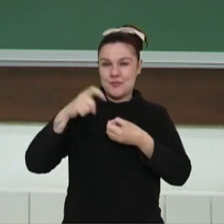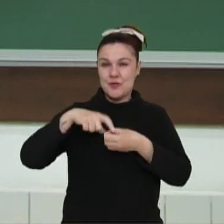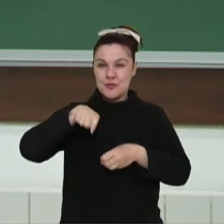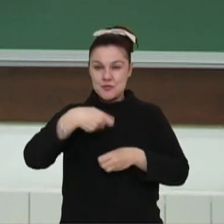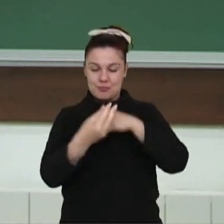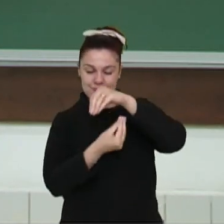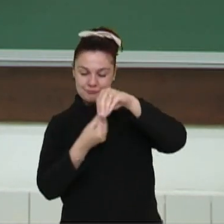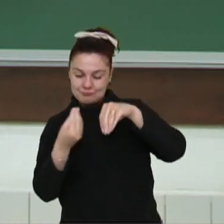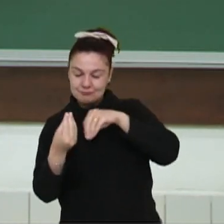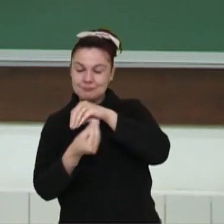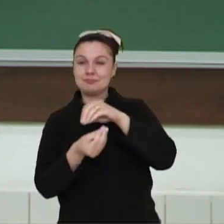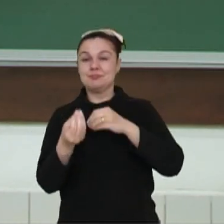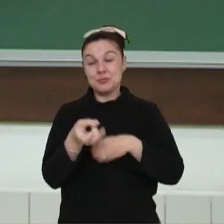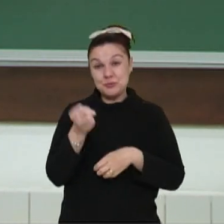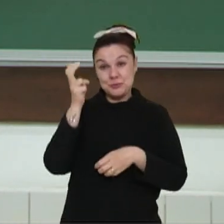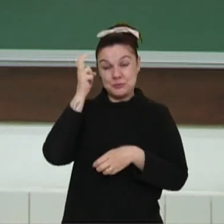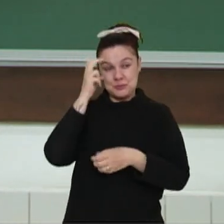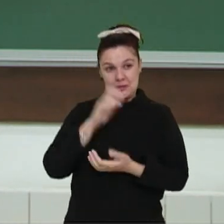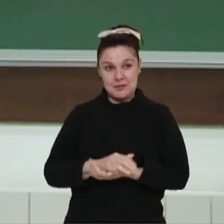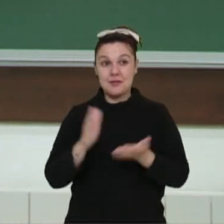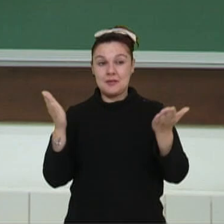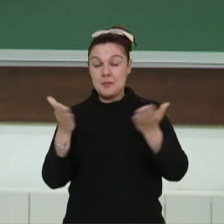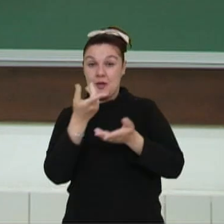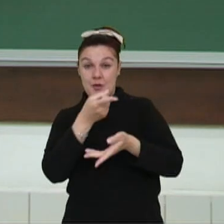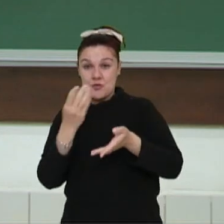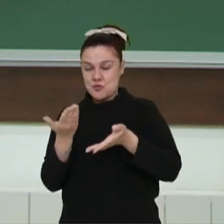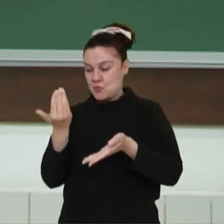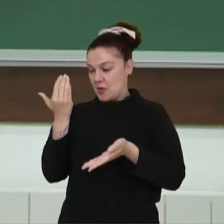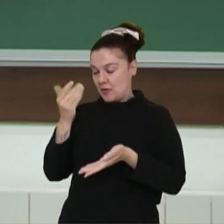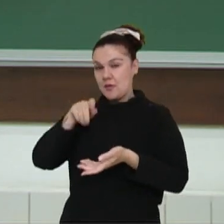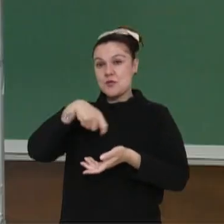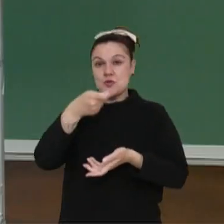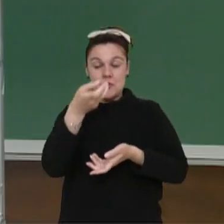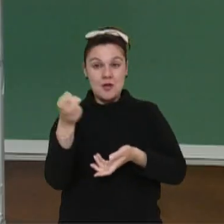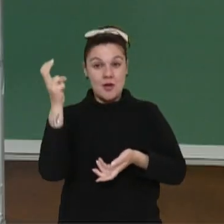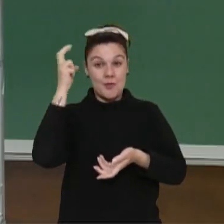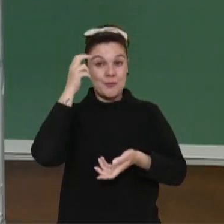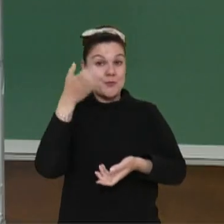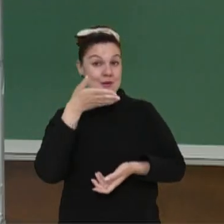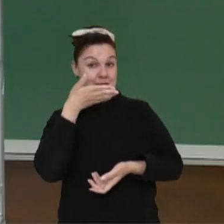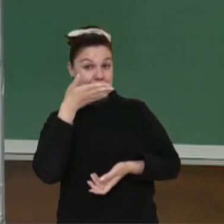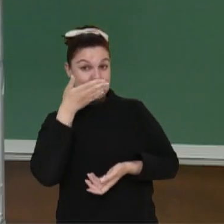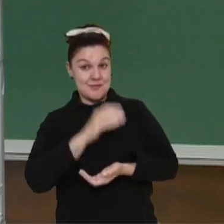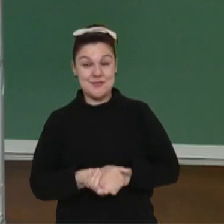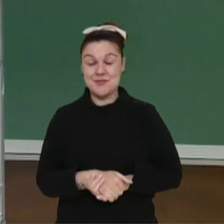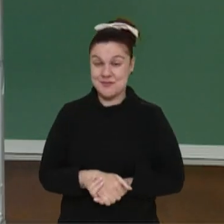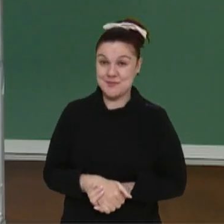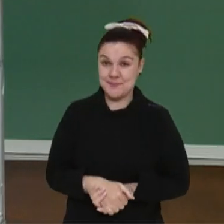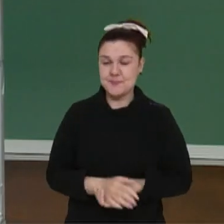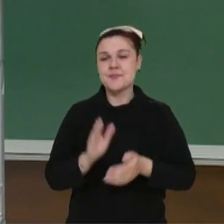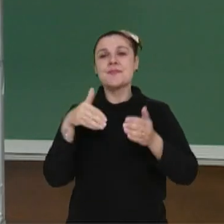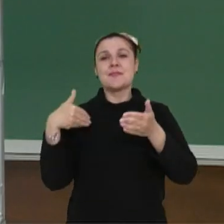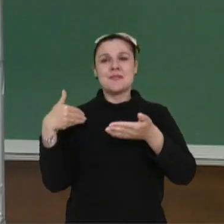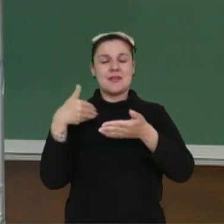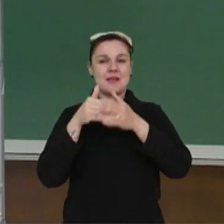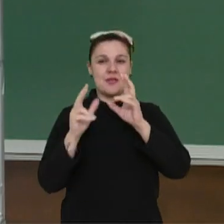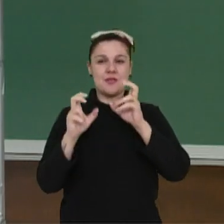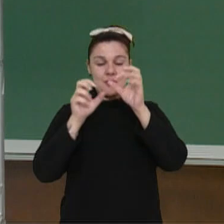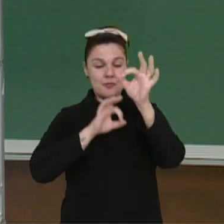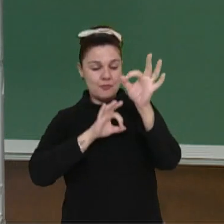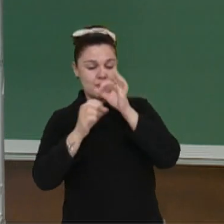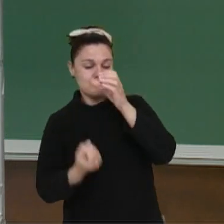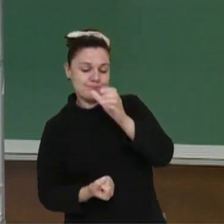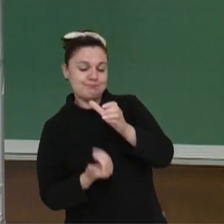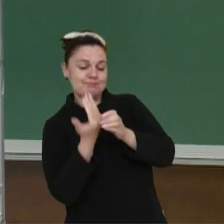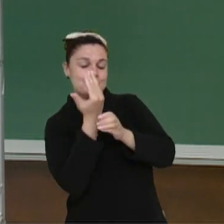da miscigenação. E depois, na última aula, a gente falou de matriz cultural indígena. Então, a gente abordou esse tema lá na formação do